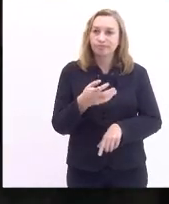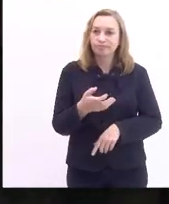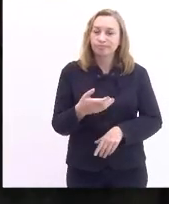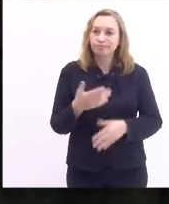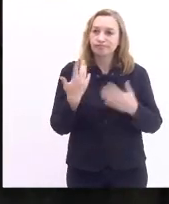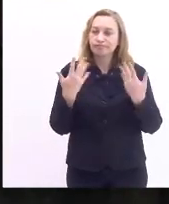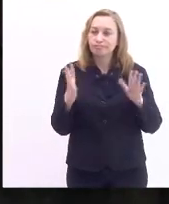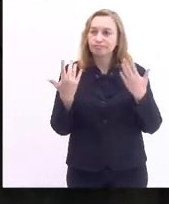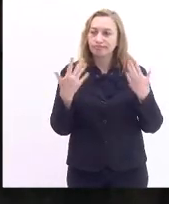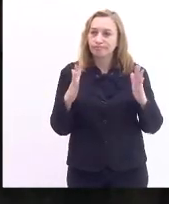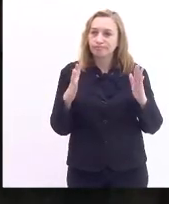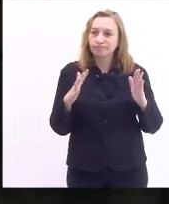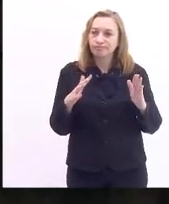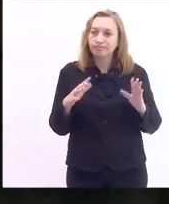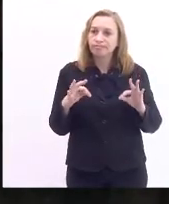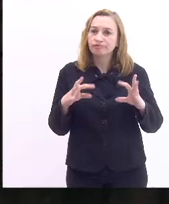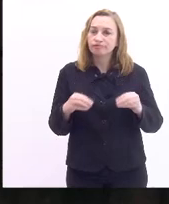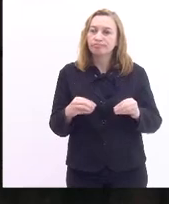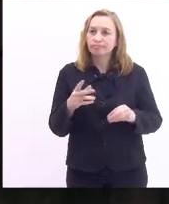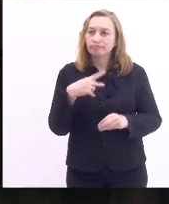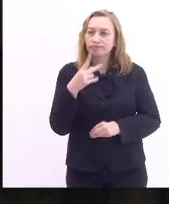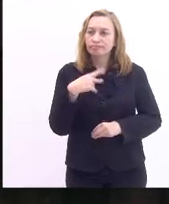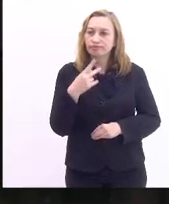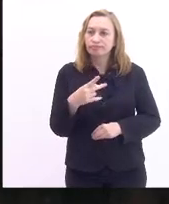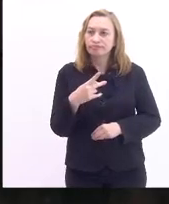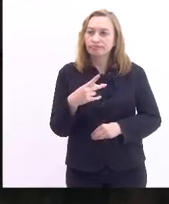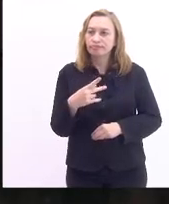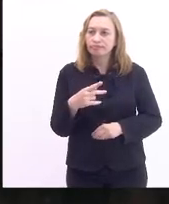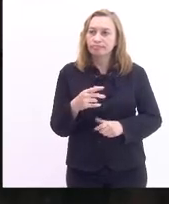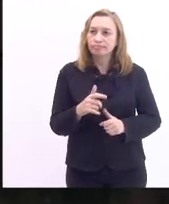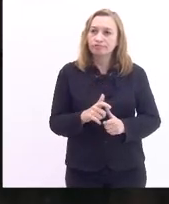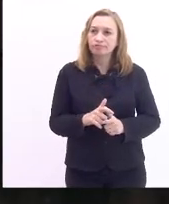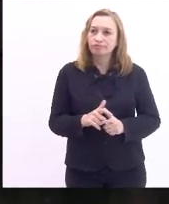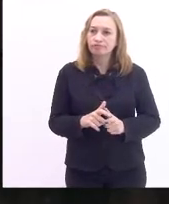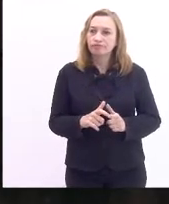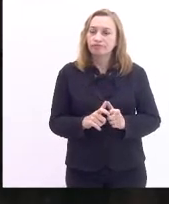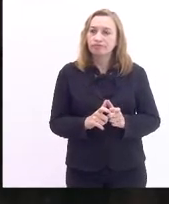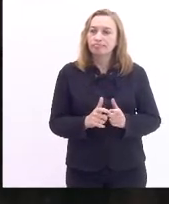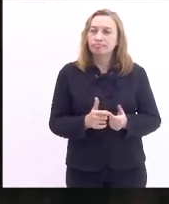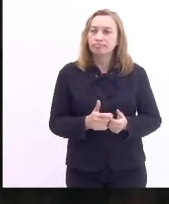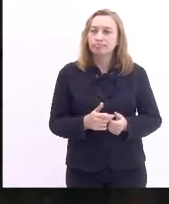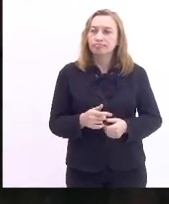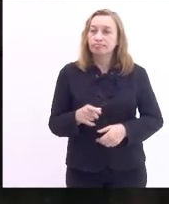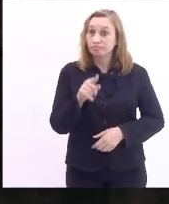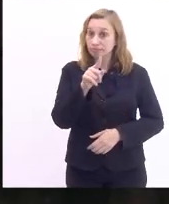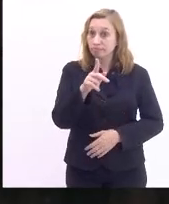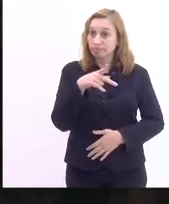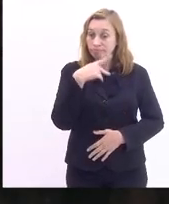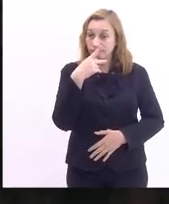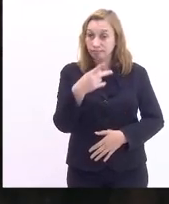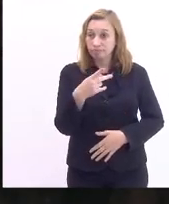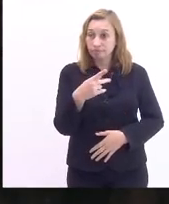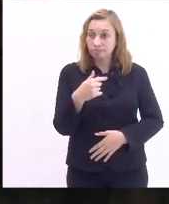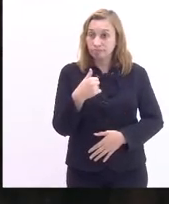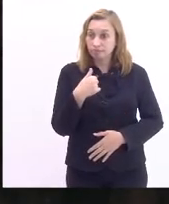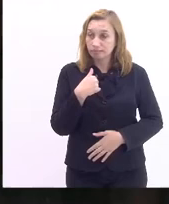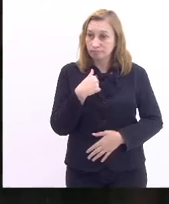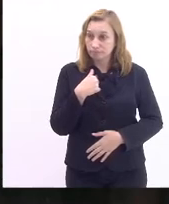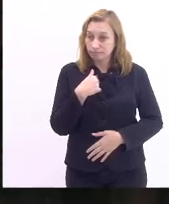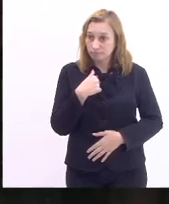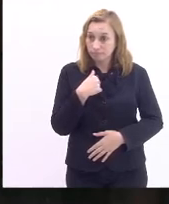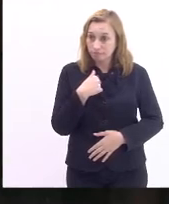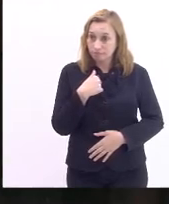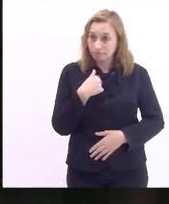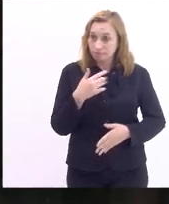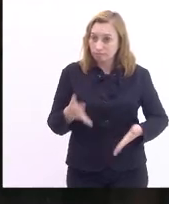quero bater palma além de tudo que foi dito pela grandeza dele de dizer não é que sumi não